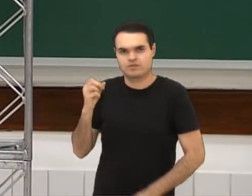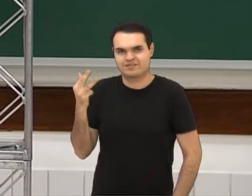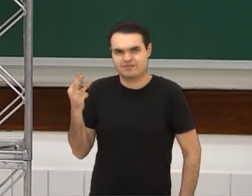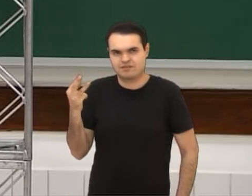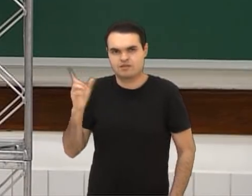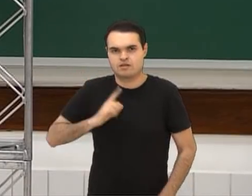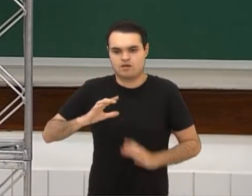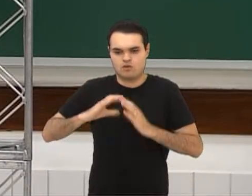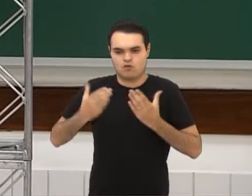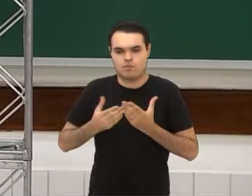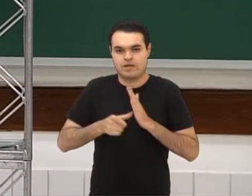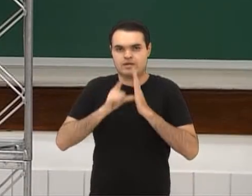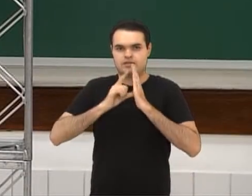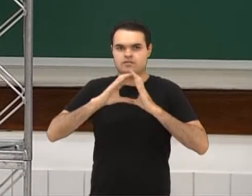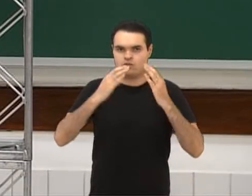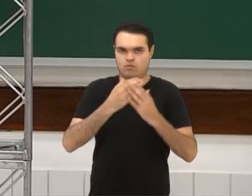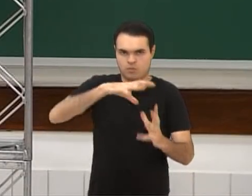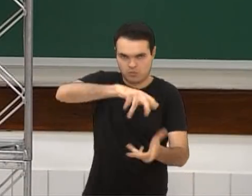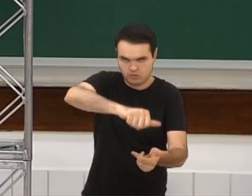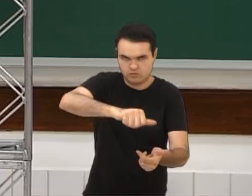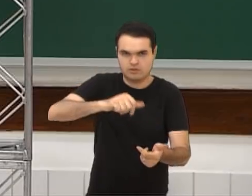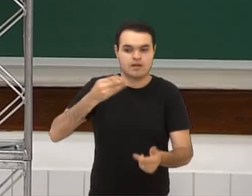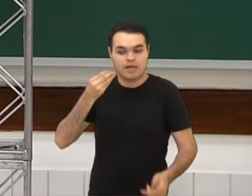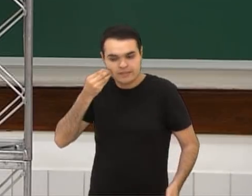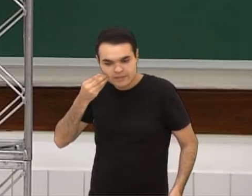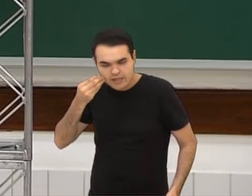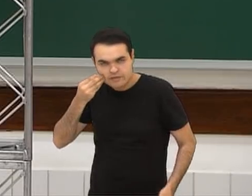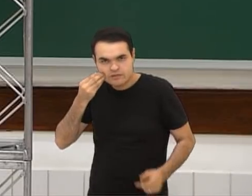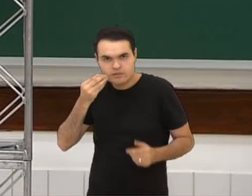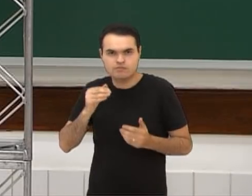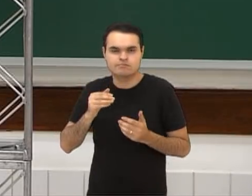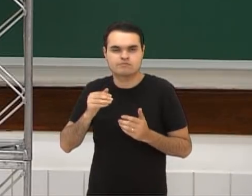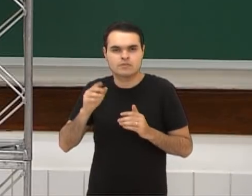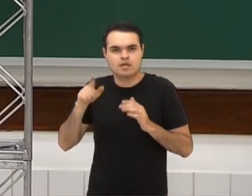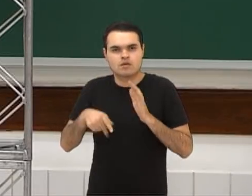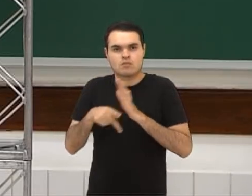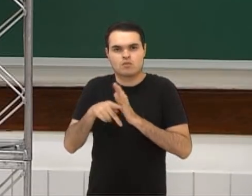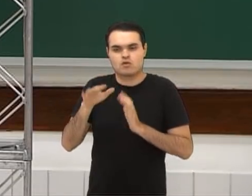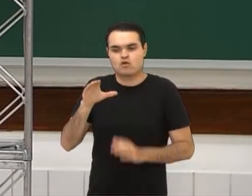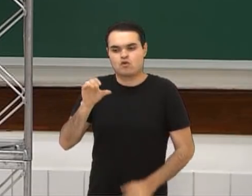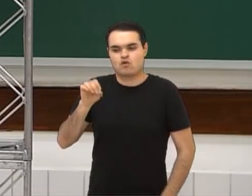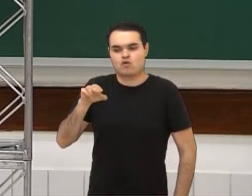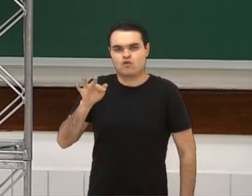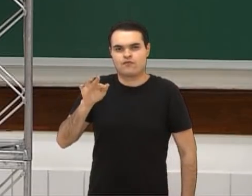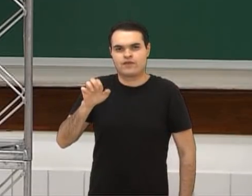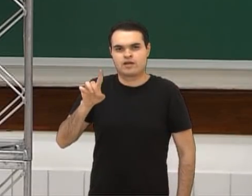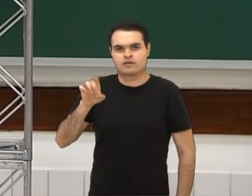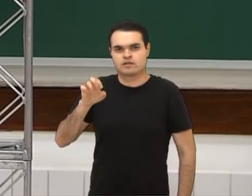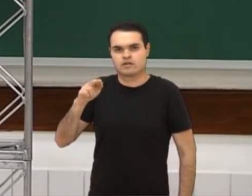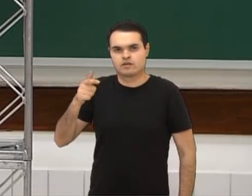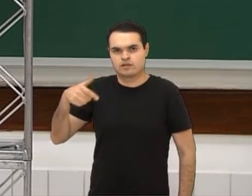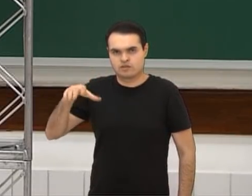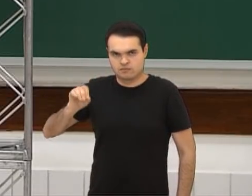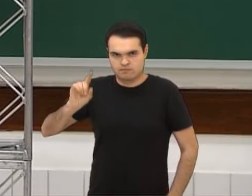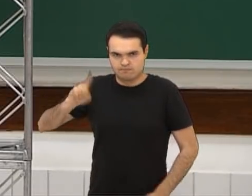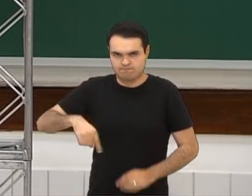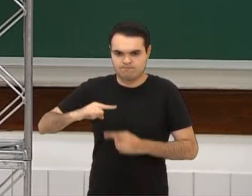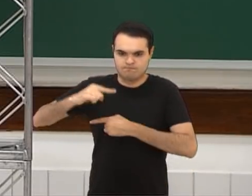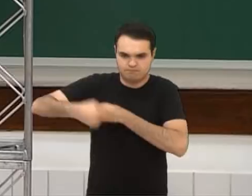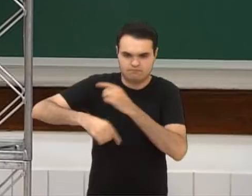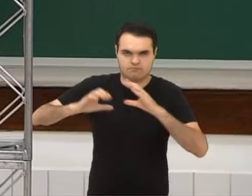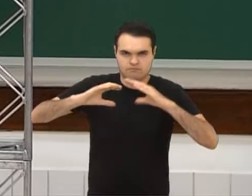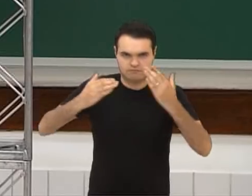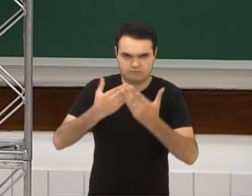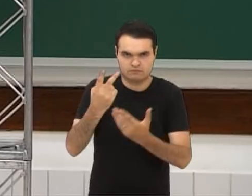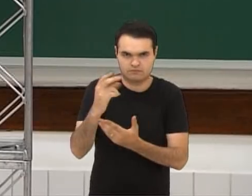das Confederações, que é um evento teste da Copa do Mundo de futebol, que foi disputada essa Copa do Mundo em 2014,